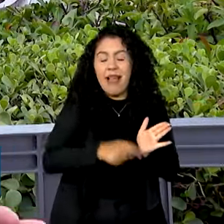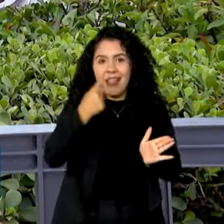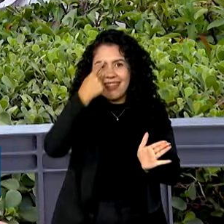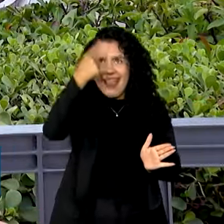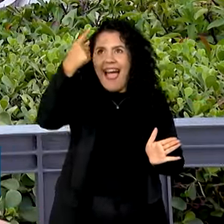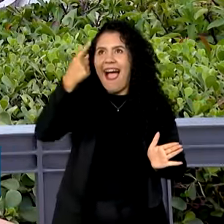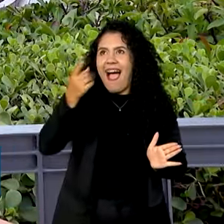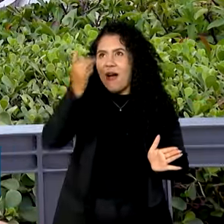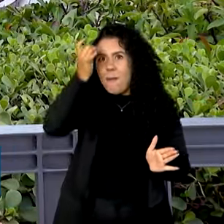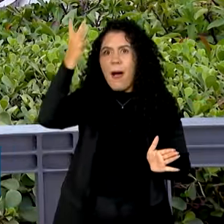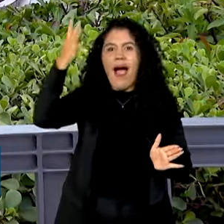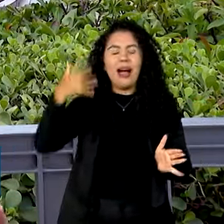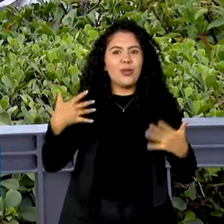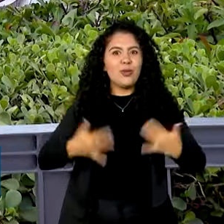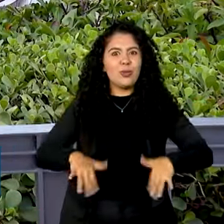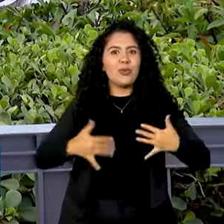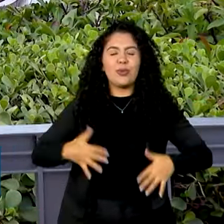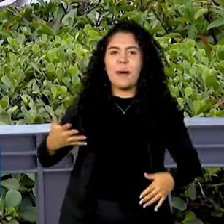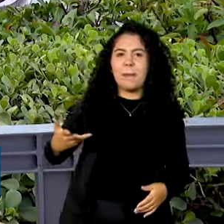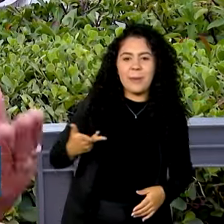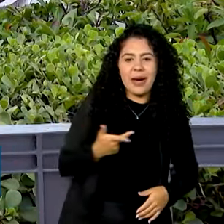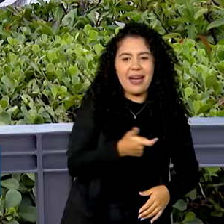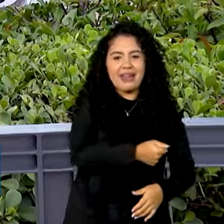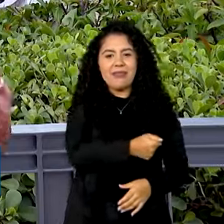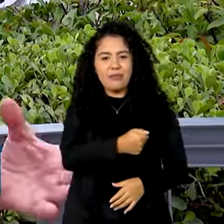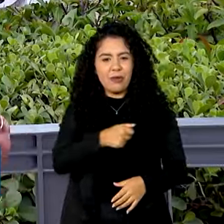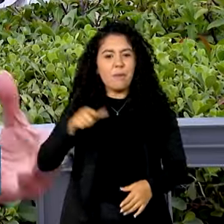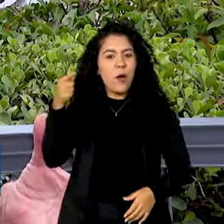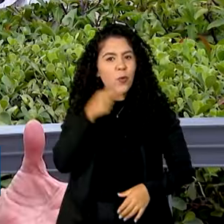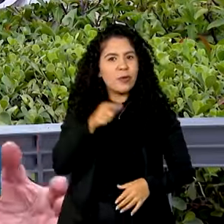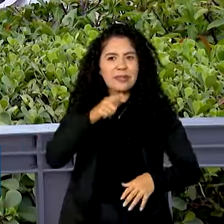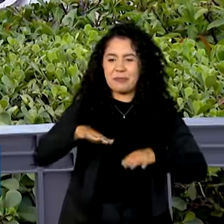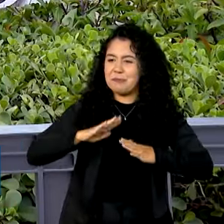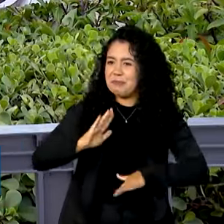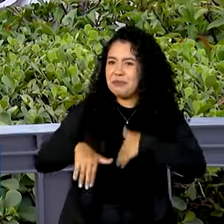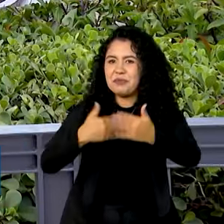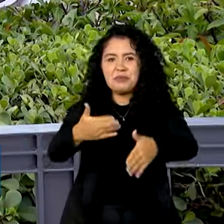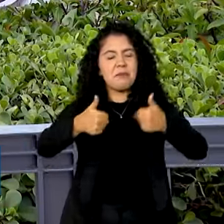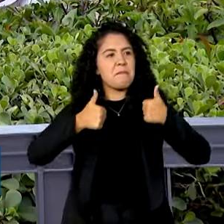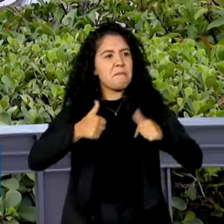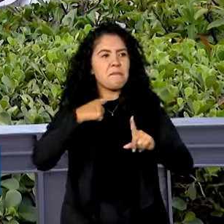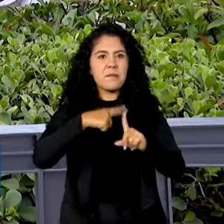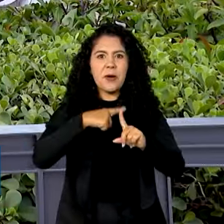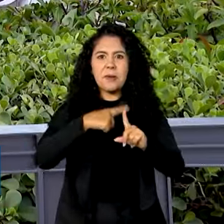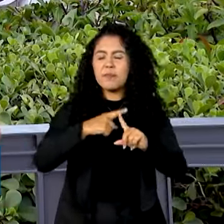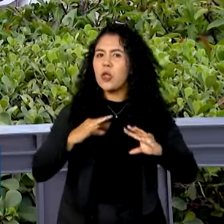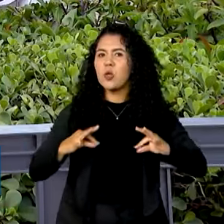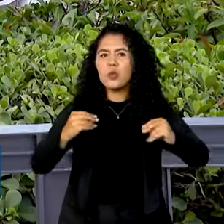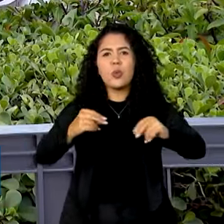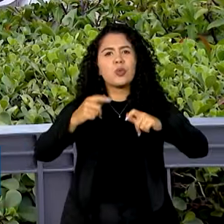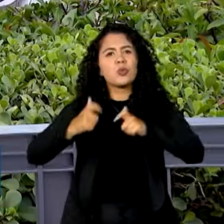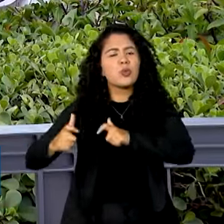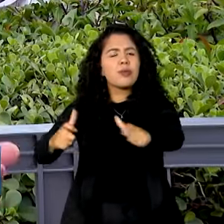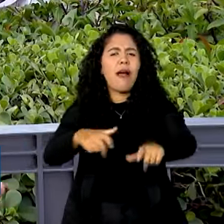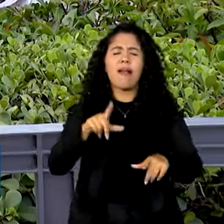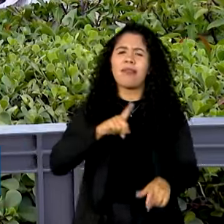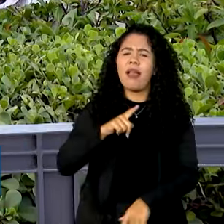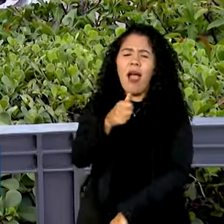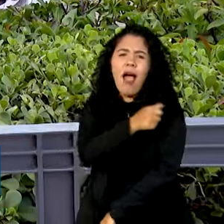brilhante, porque o manifesto se desenvolveu muito bem em todos os lugares, não só